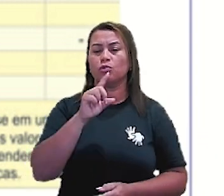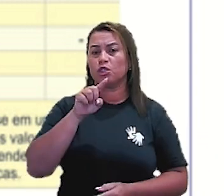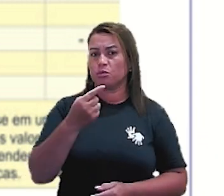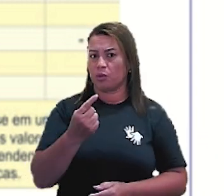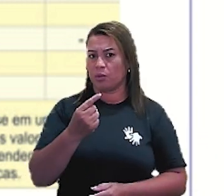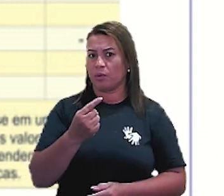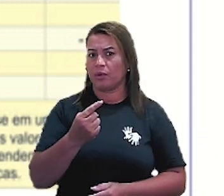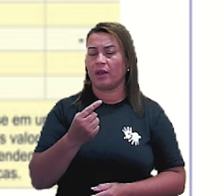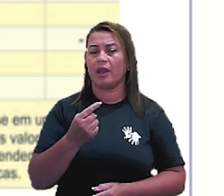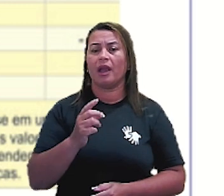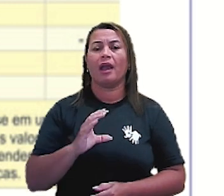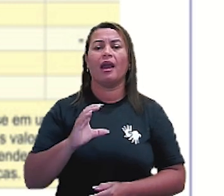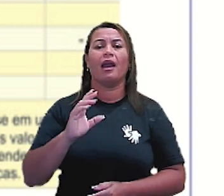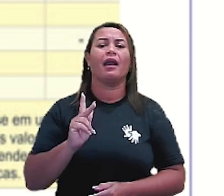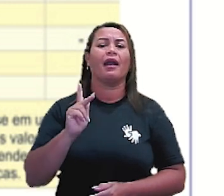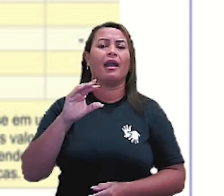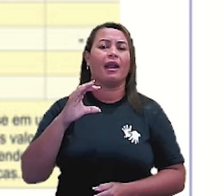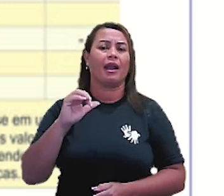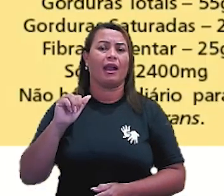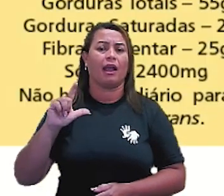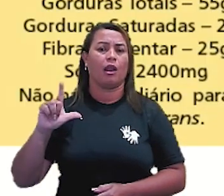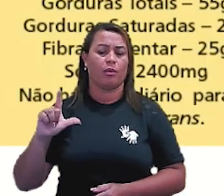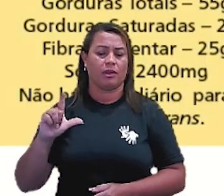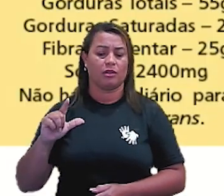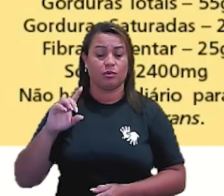2.000 calorias por dia.